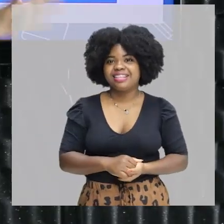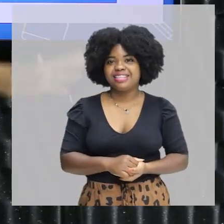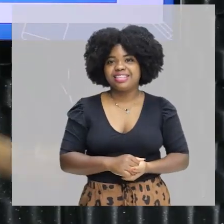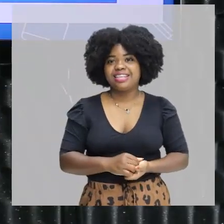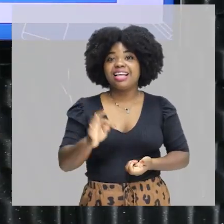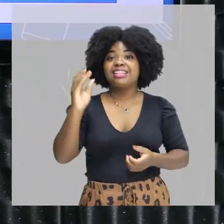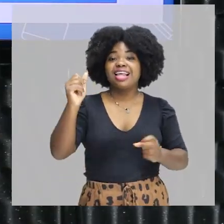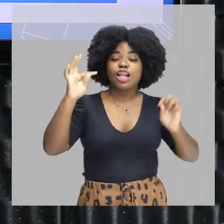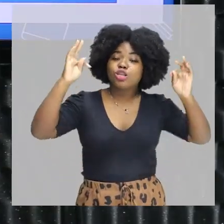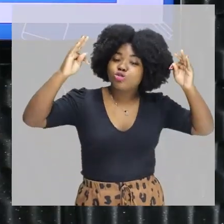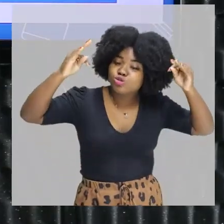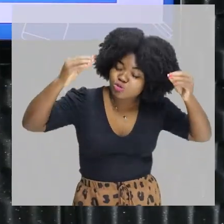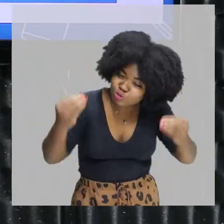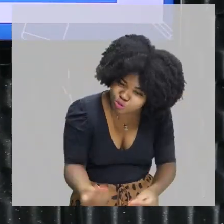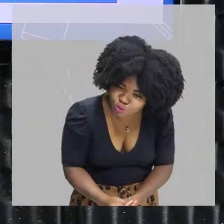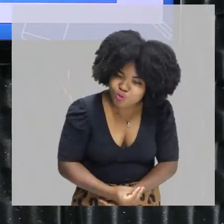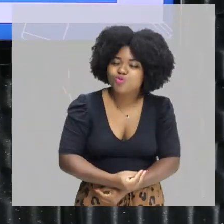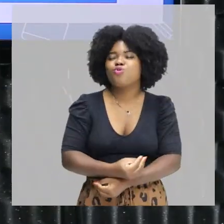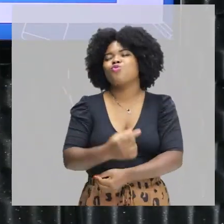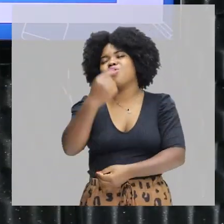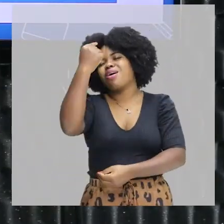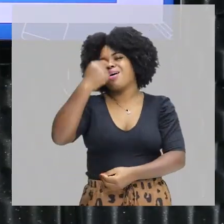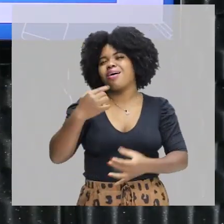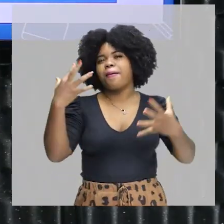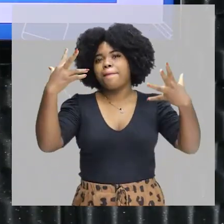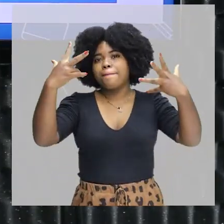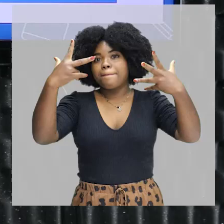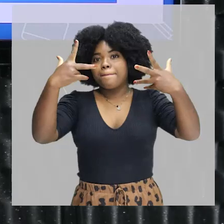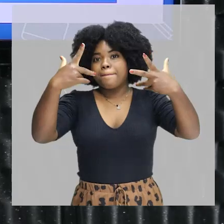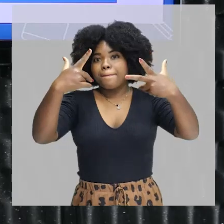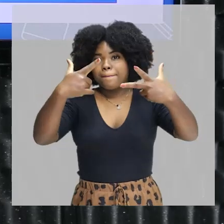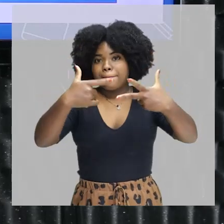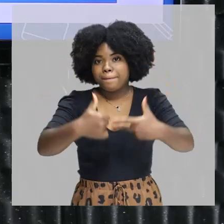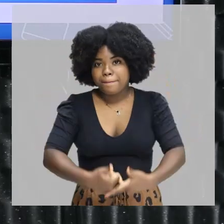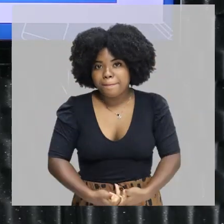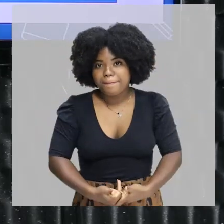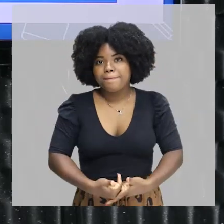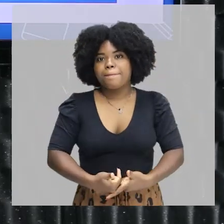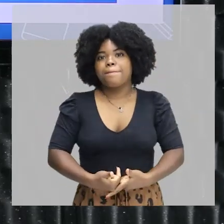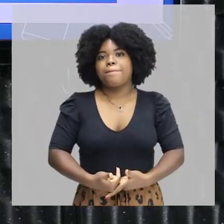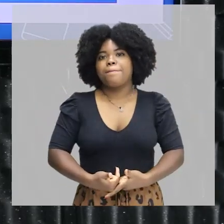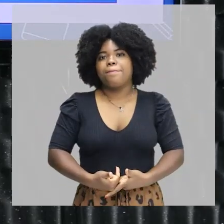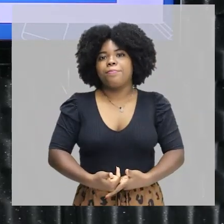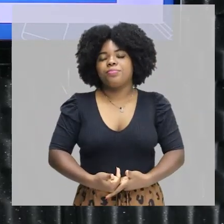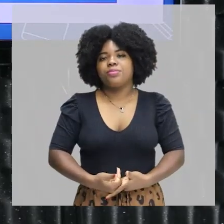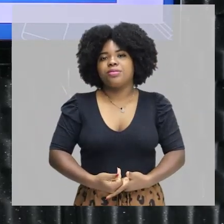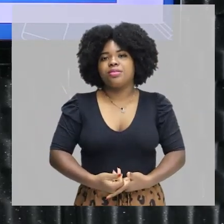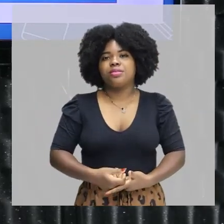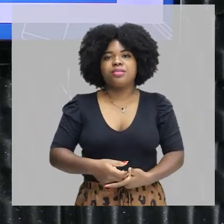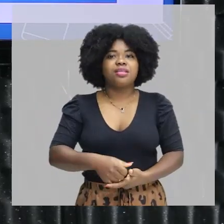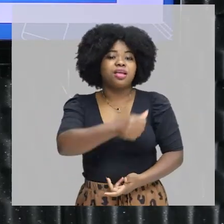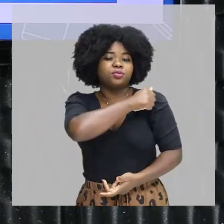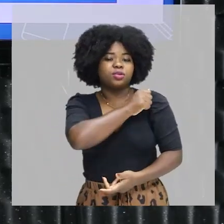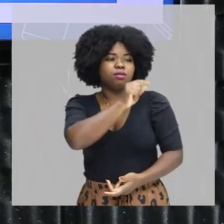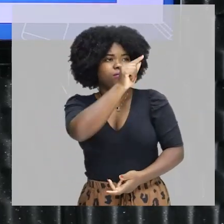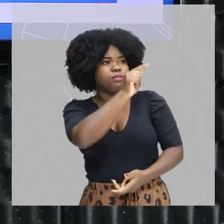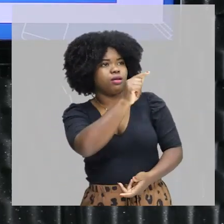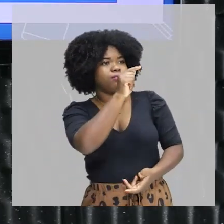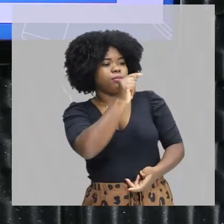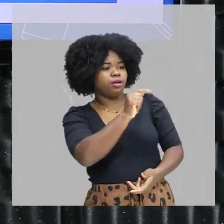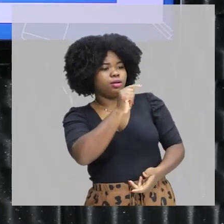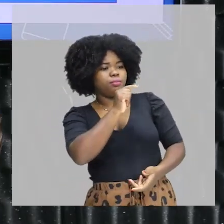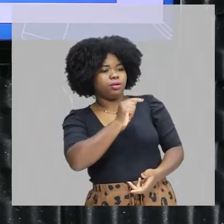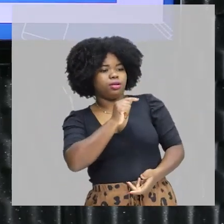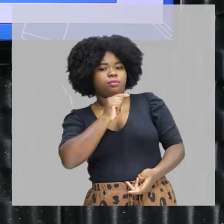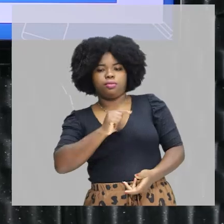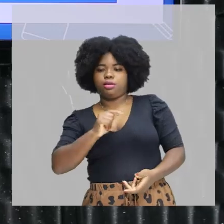tela inteira, aquela paisagem maravilhosa, aí o aluno pontinho, pontinho, pontinho, pontinho, ele está